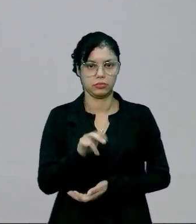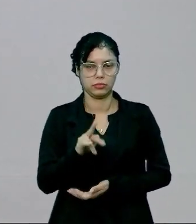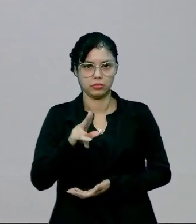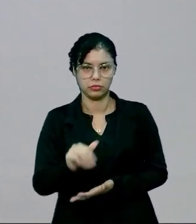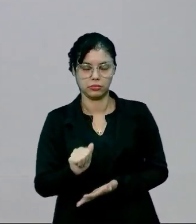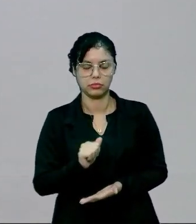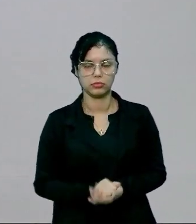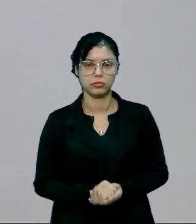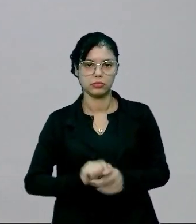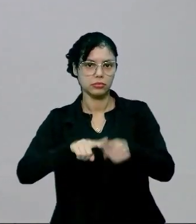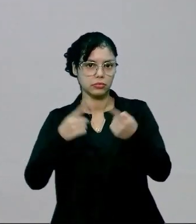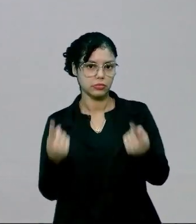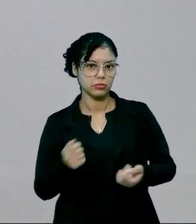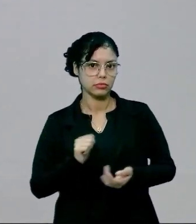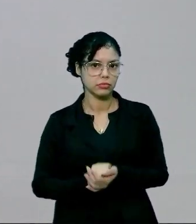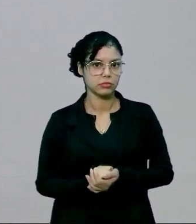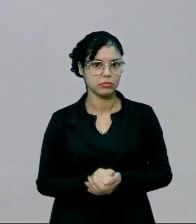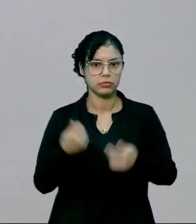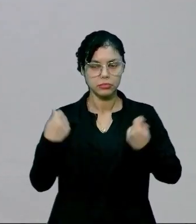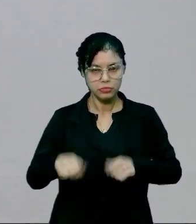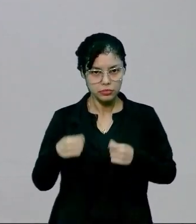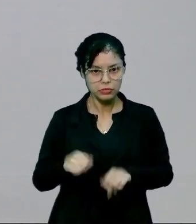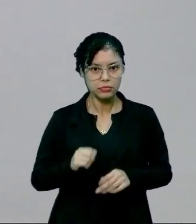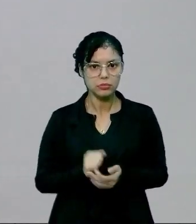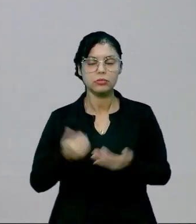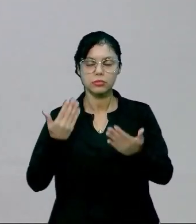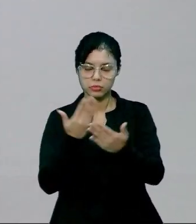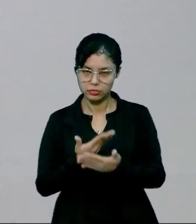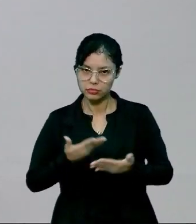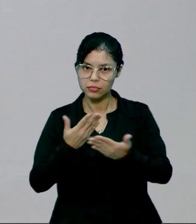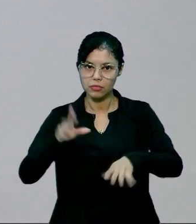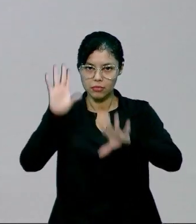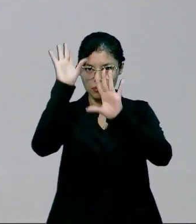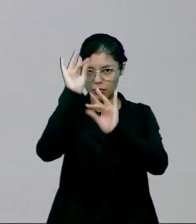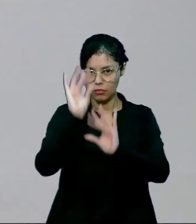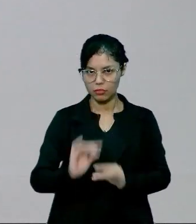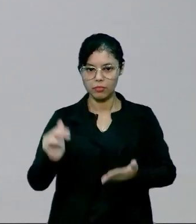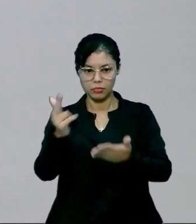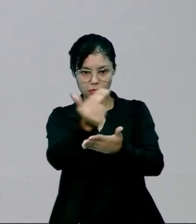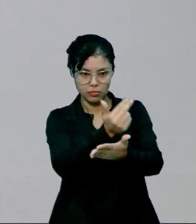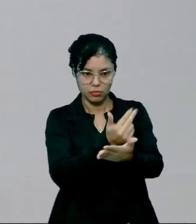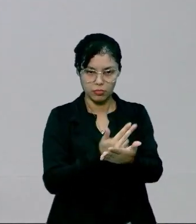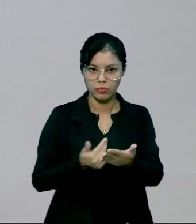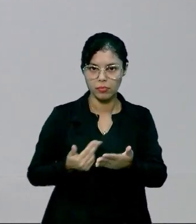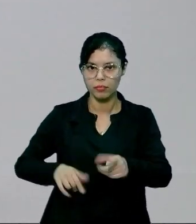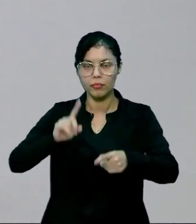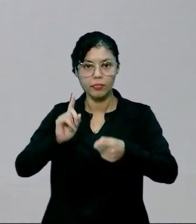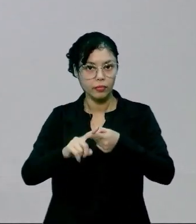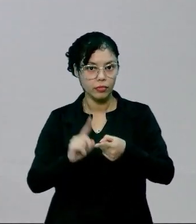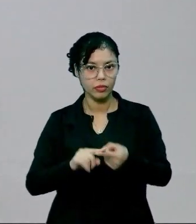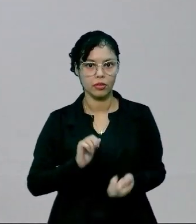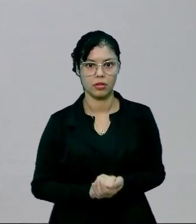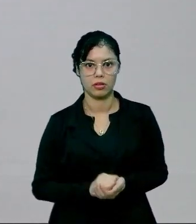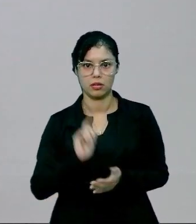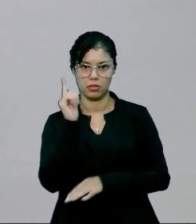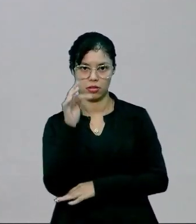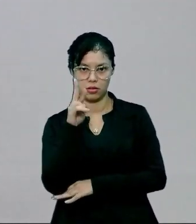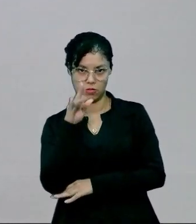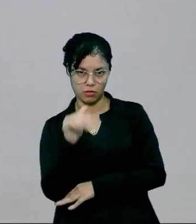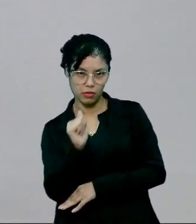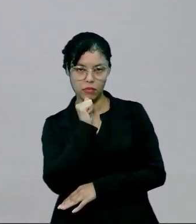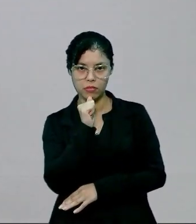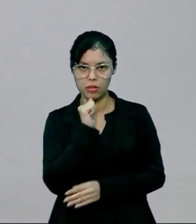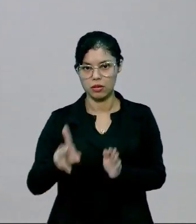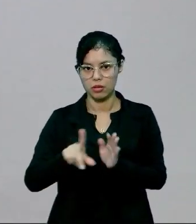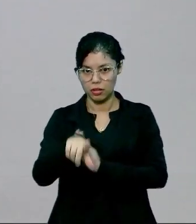álgebras. Porém, a gente tem que ter muito cuidado com os desenhos. Por quê? Porque na geometria,